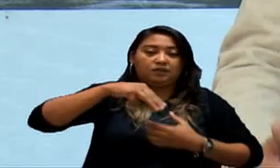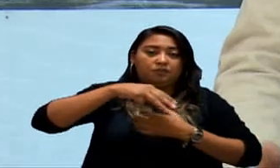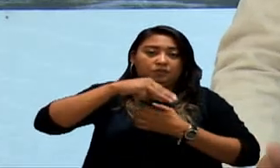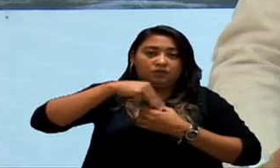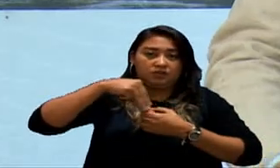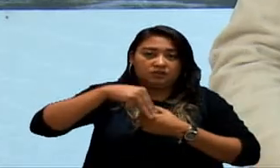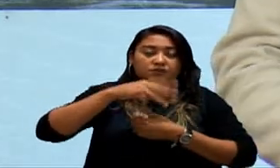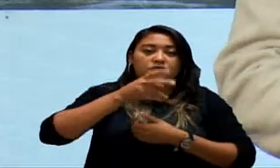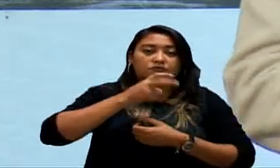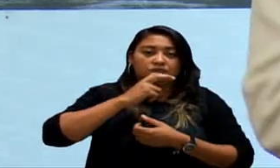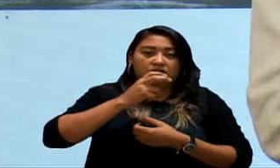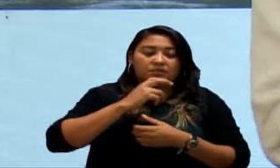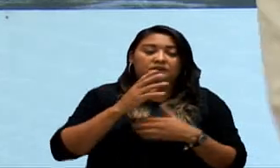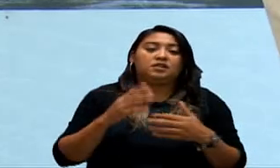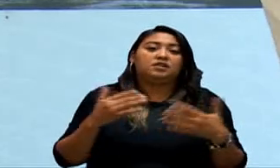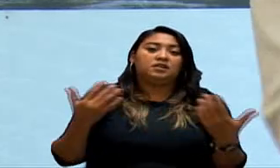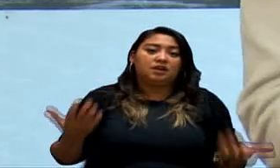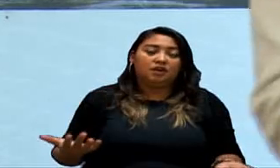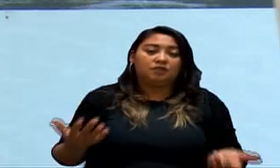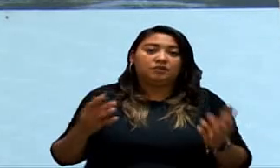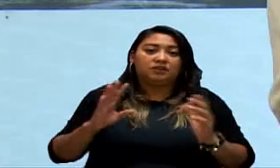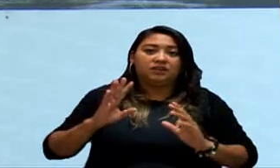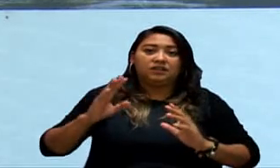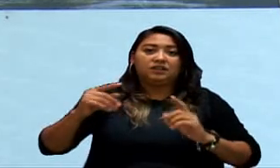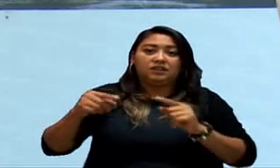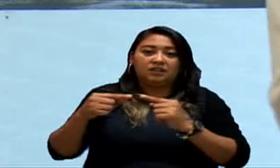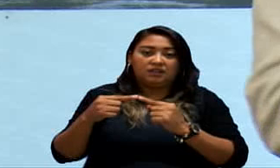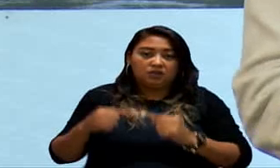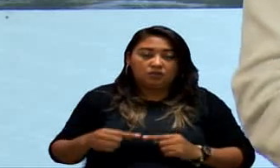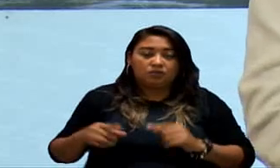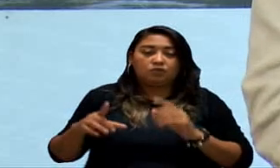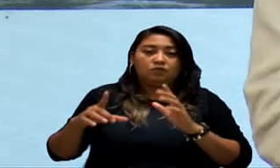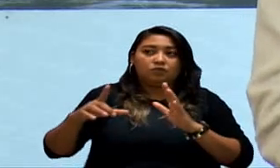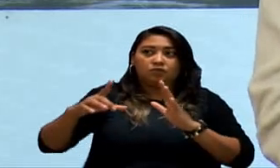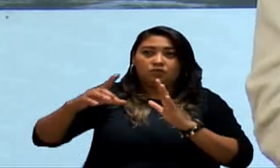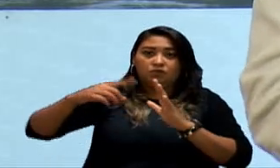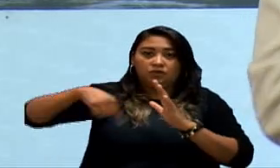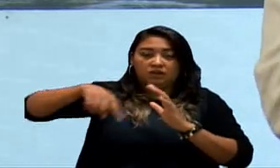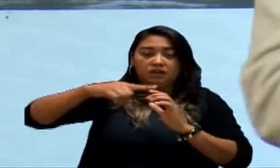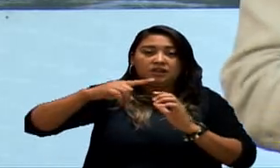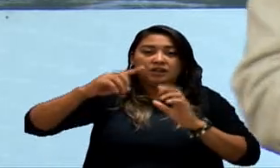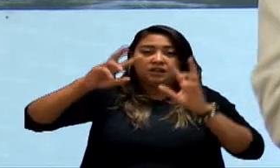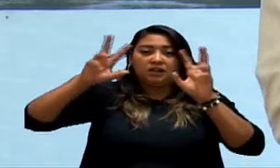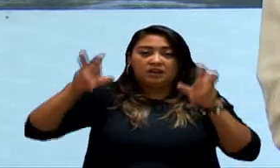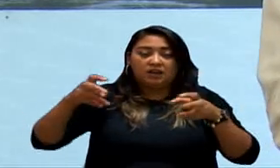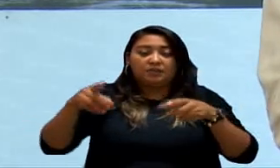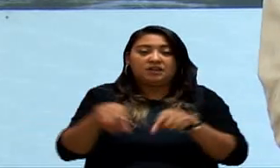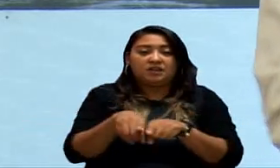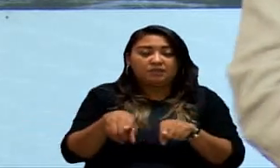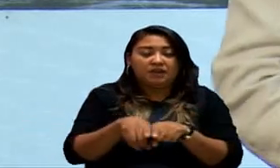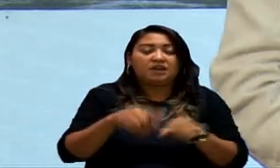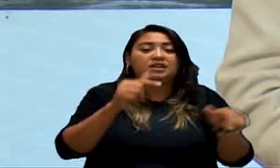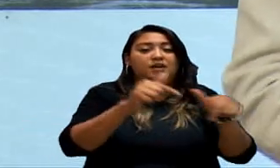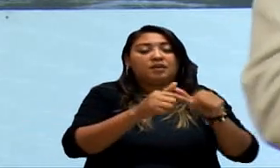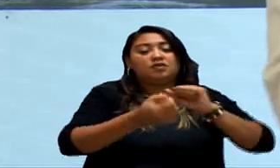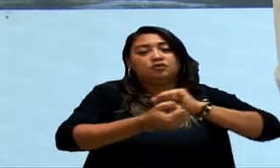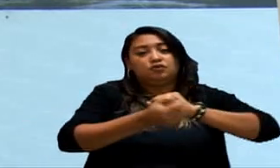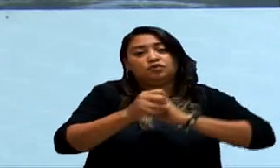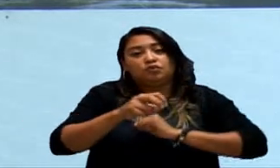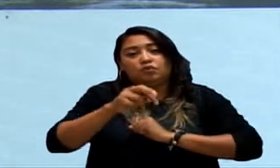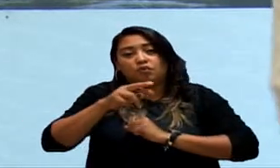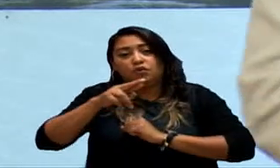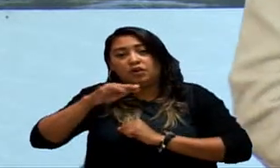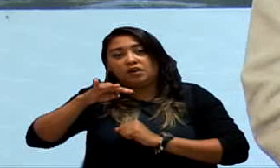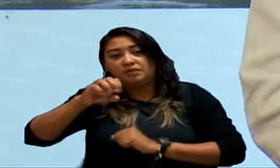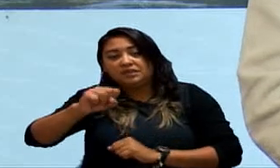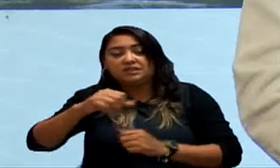de Sorocaba. Então, dentro desse contexto, vamos trabalhar em cima, junto com a URBS, junto com a